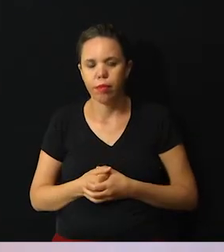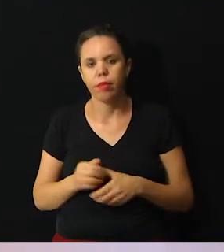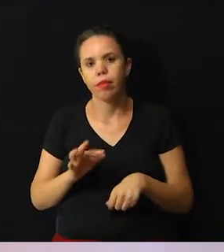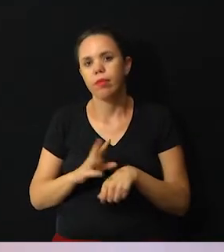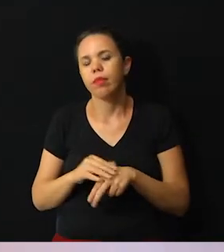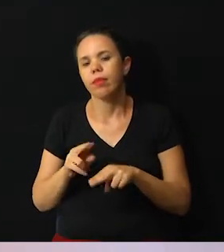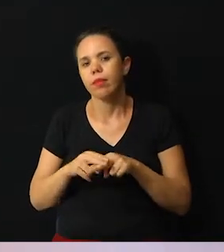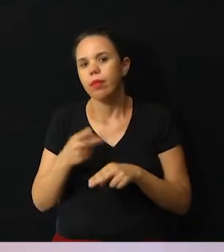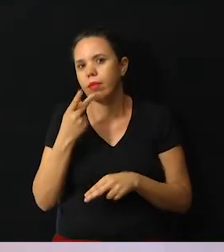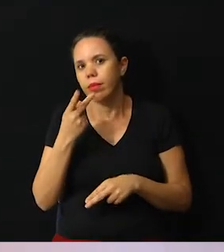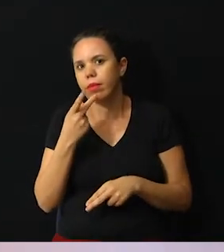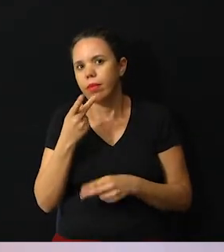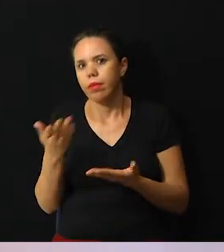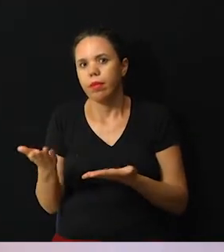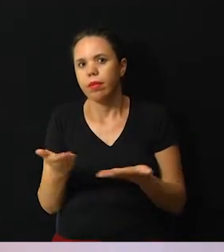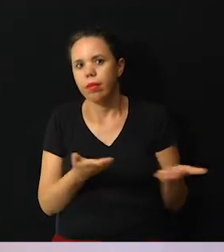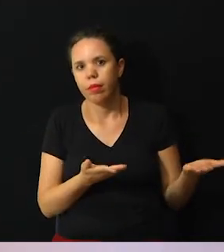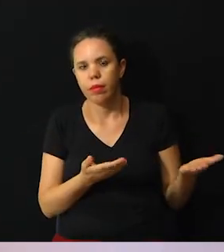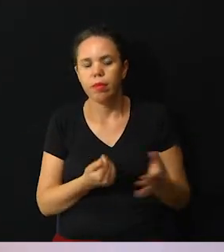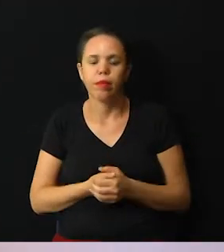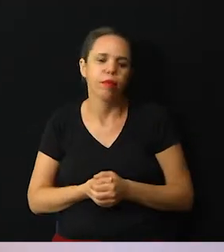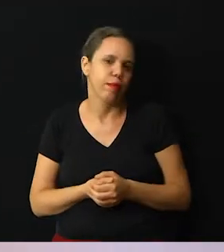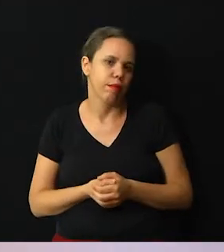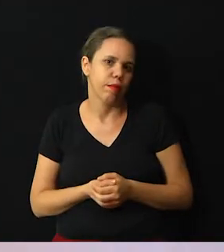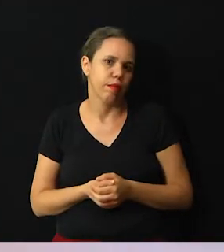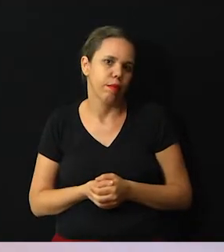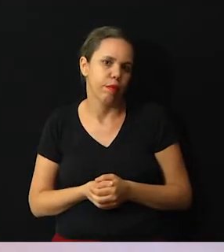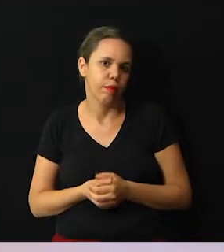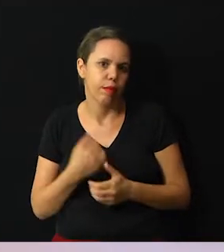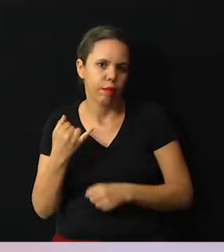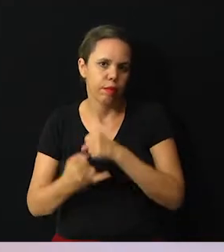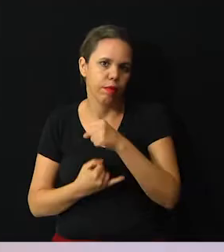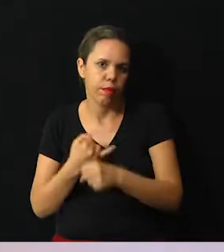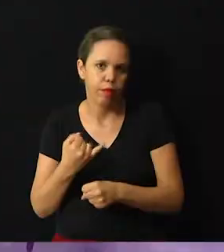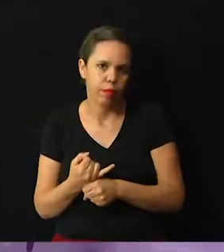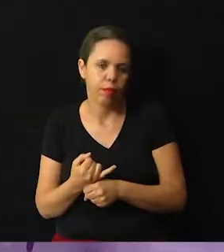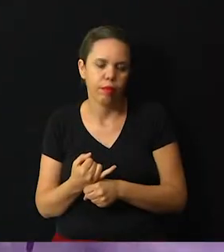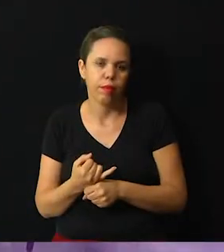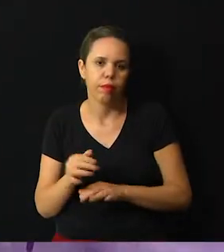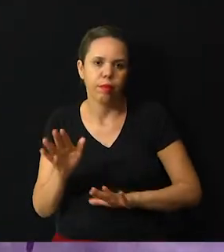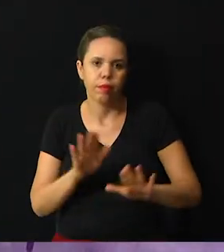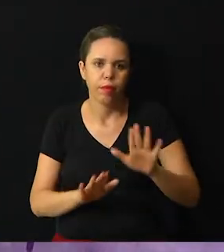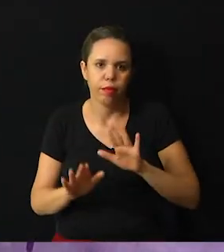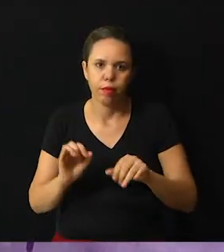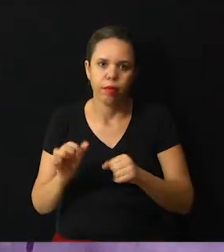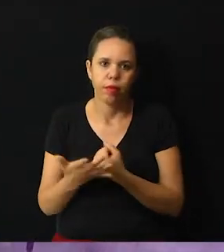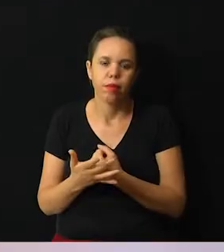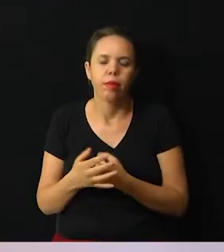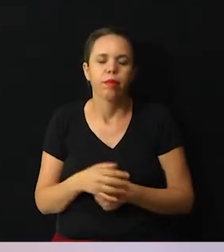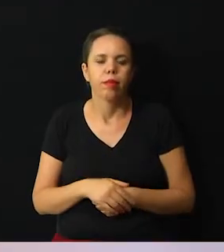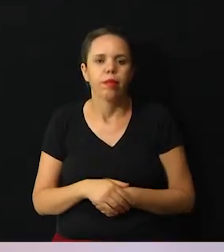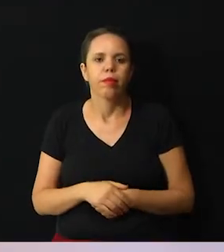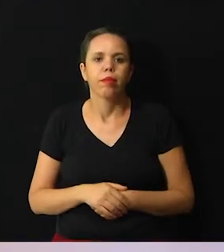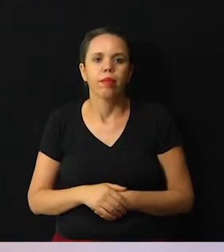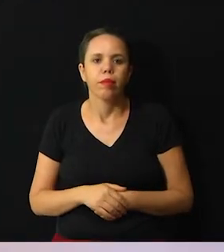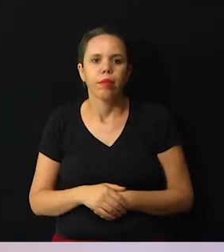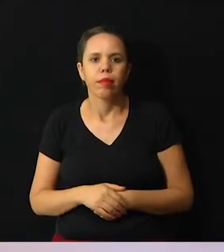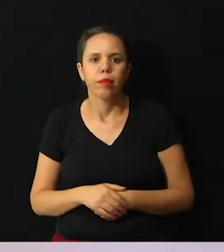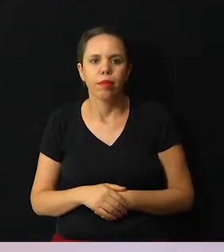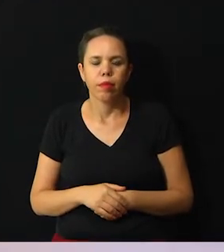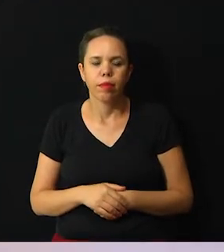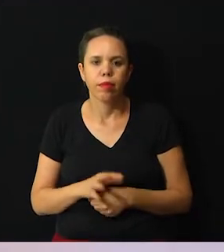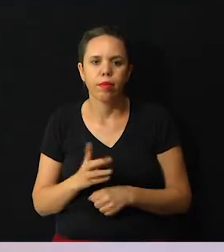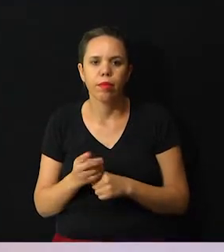essa doença. Por isso a gente está recebendo aqui, eu lembro de novo que de maneira online, por causa da pandemia de